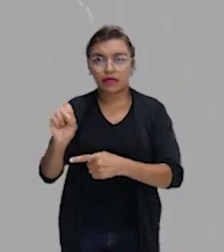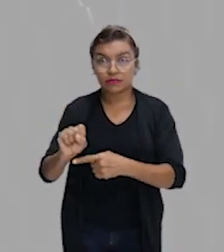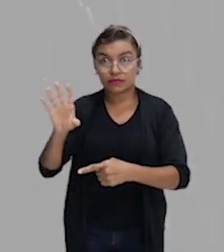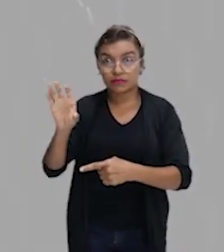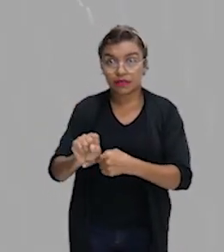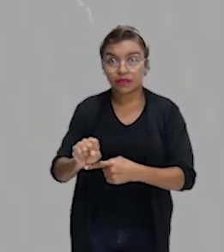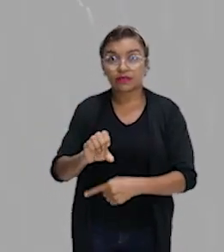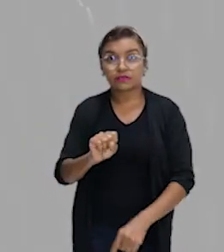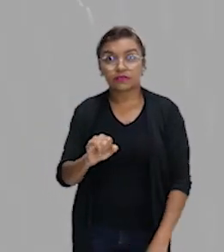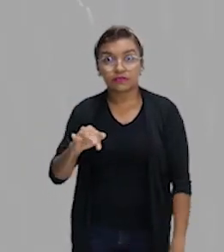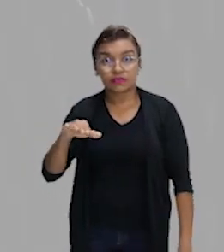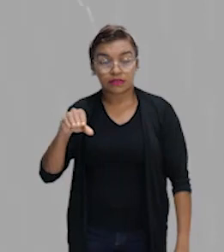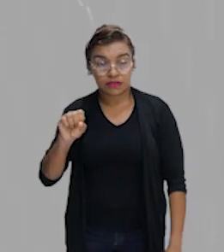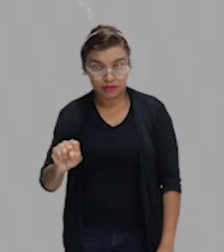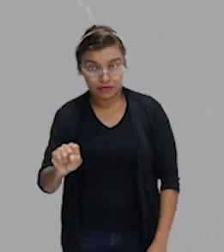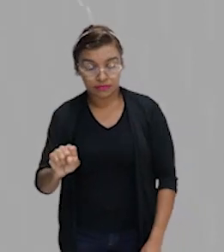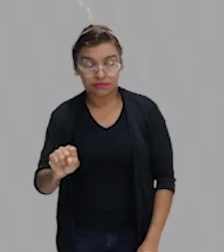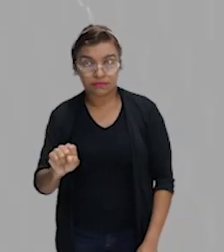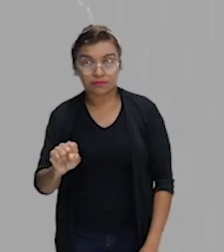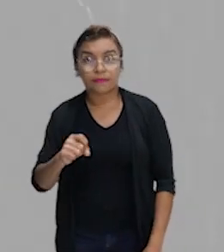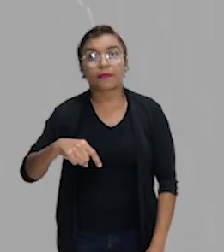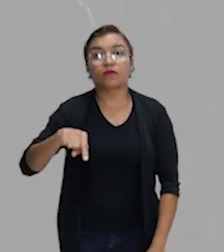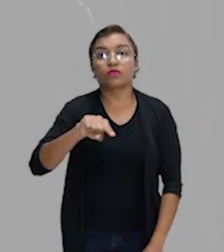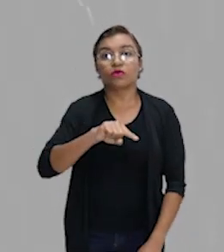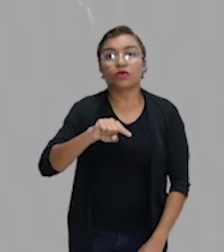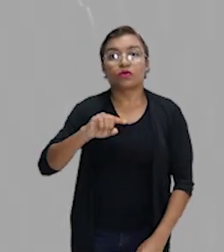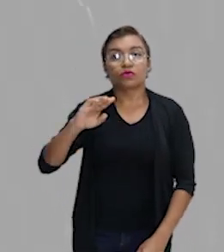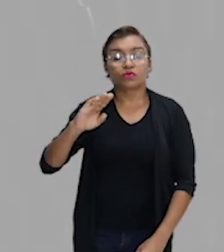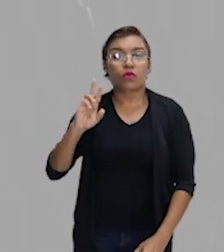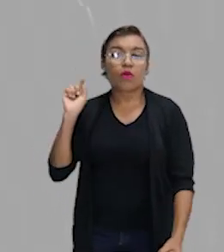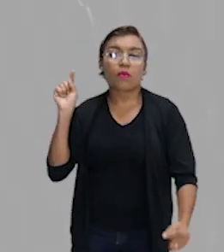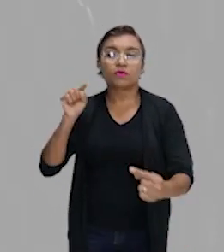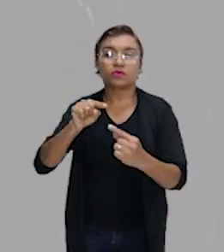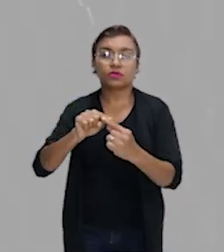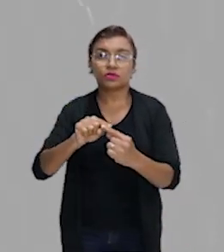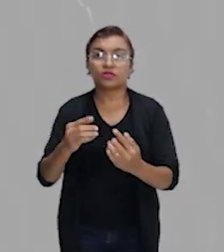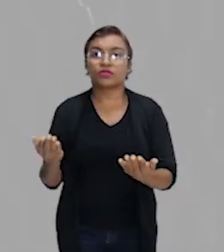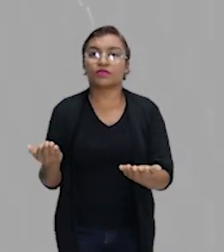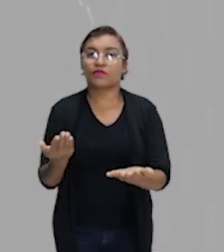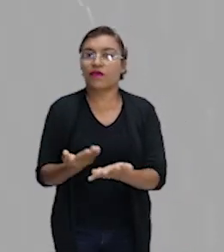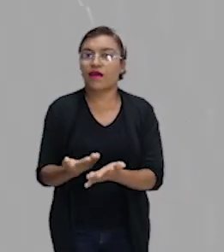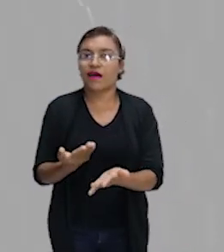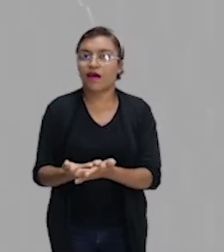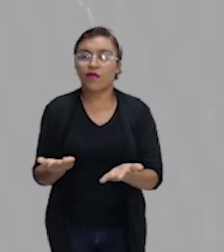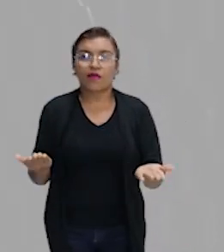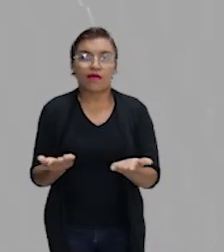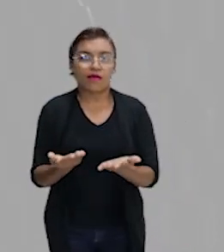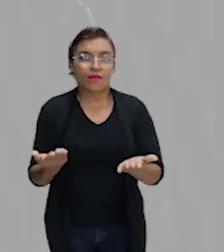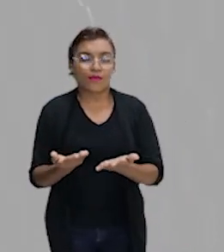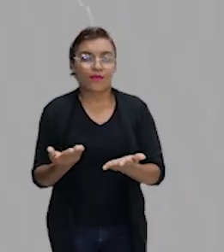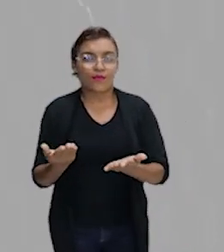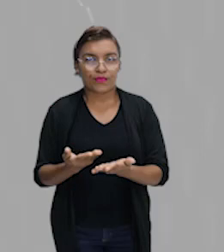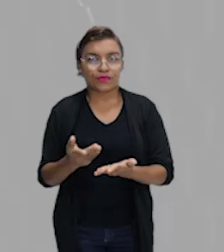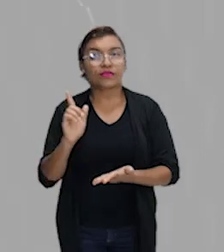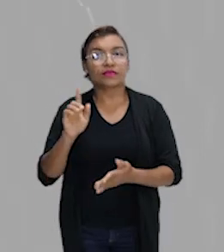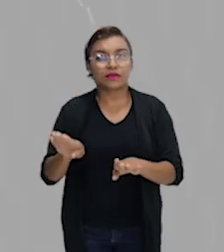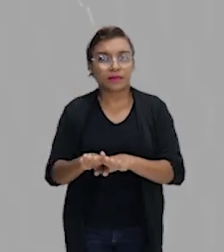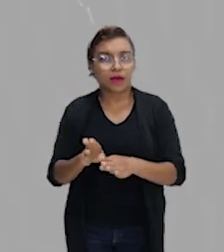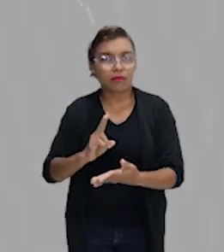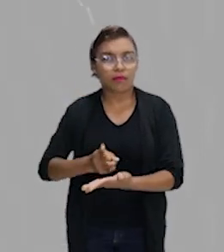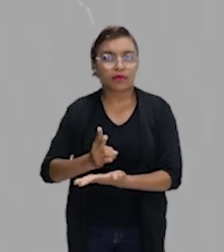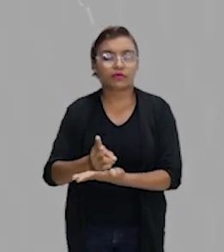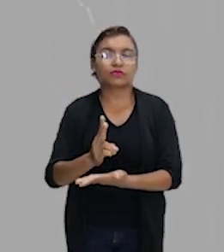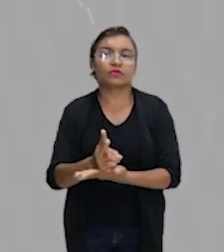sais vai ser a nossa temática, o objetivo da nossa aula de hoje. Ok? Na verdade, a continuação, parte